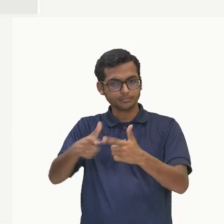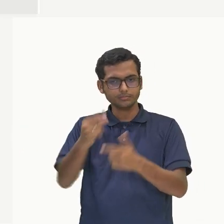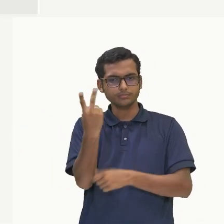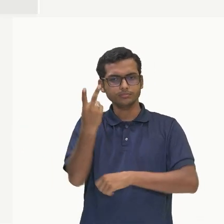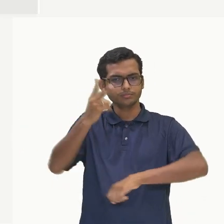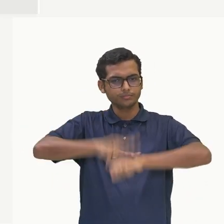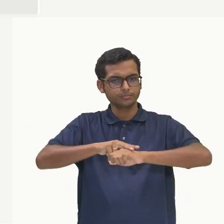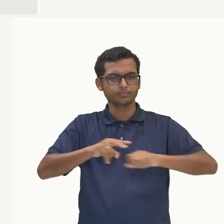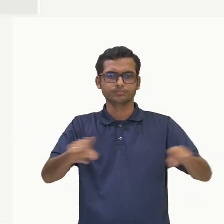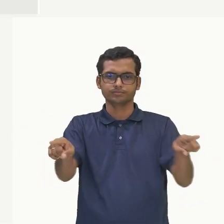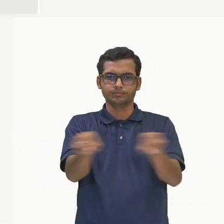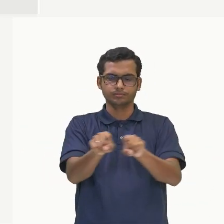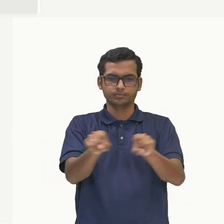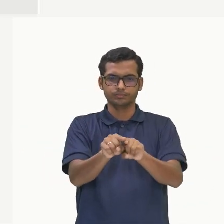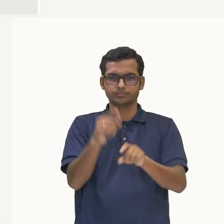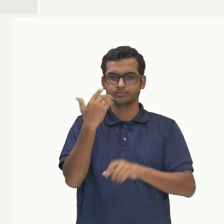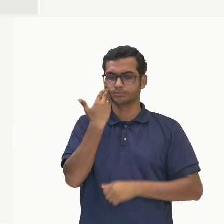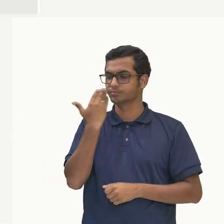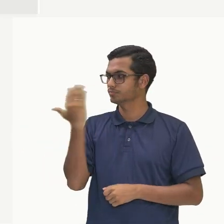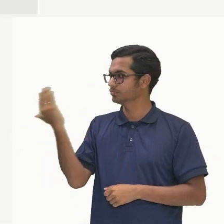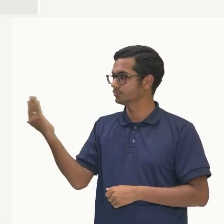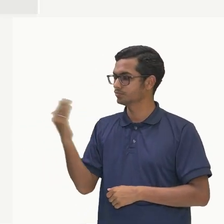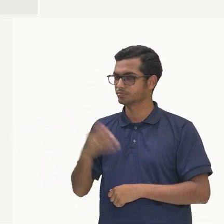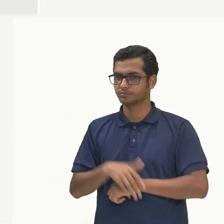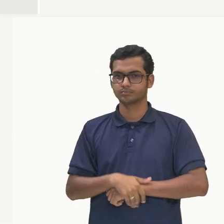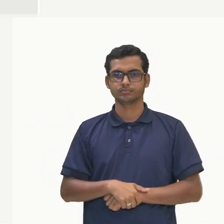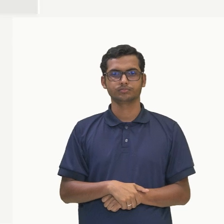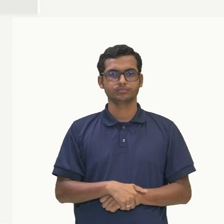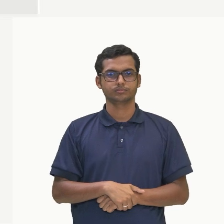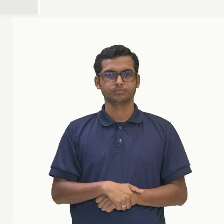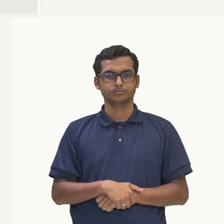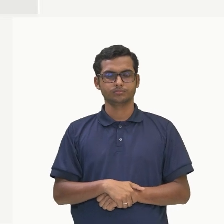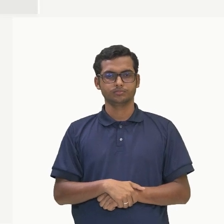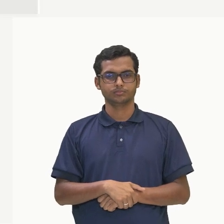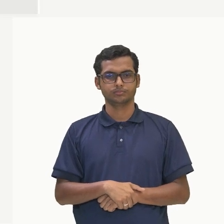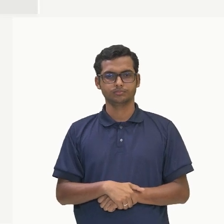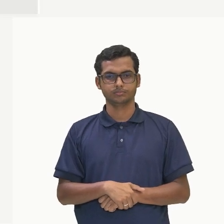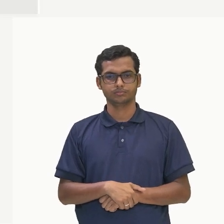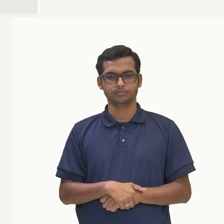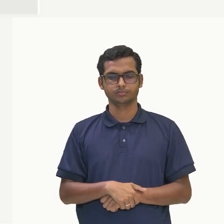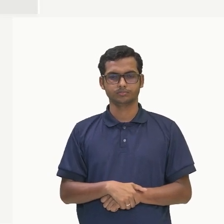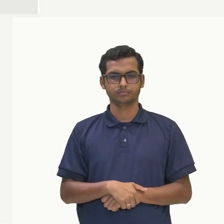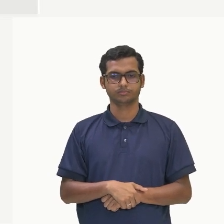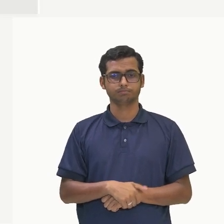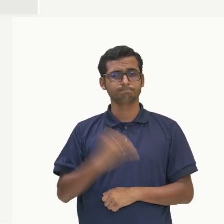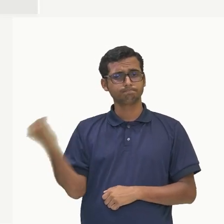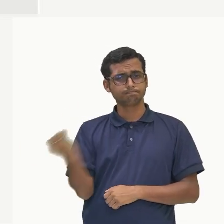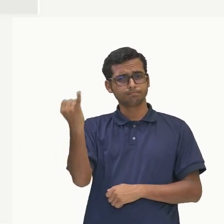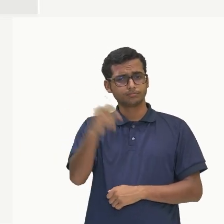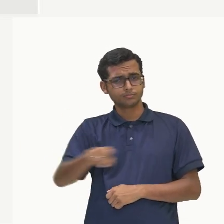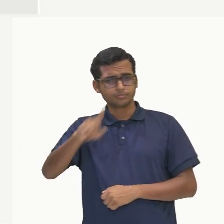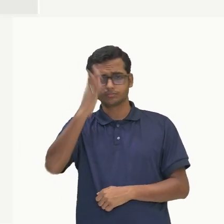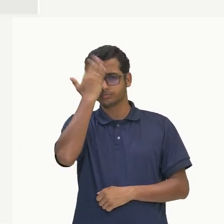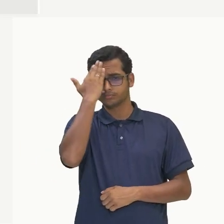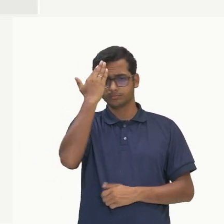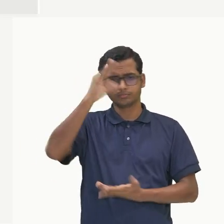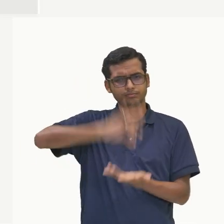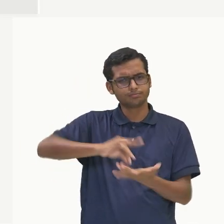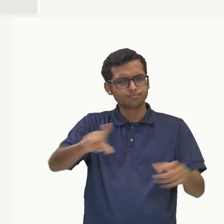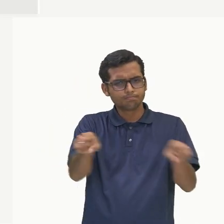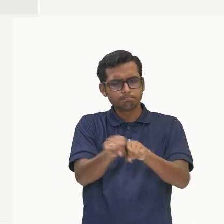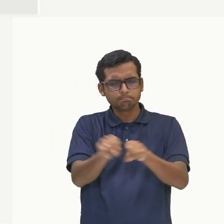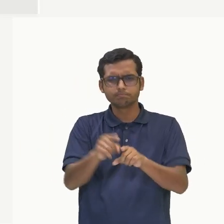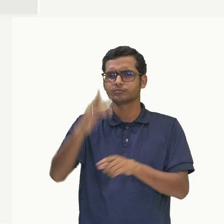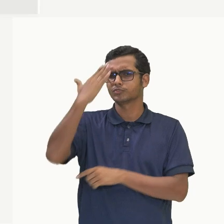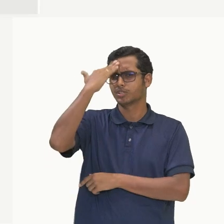também divide 2 vezes, tá? Então, é muito importante você entender essa realidade,